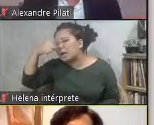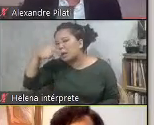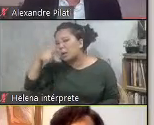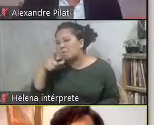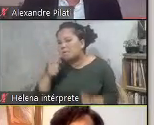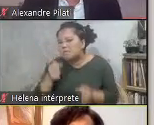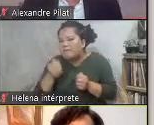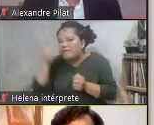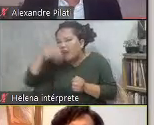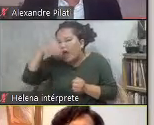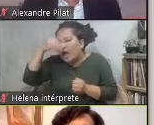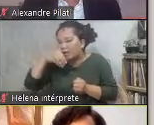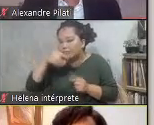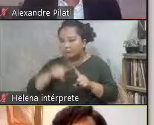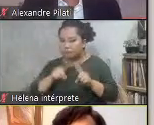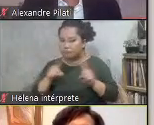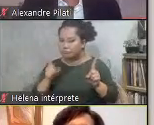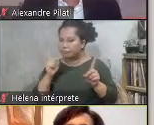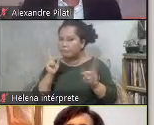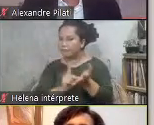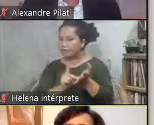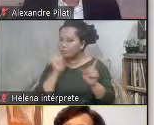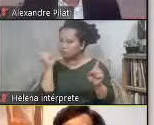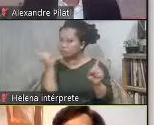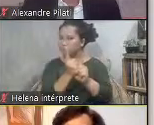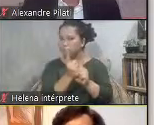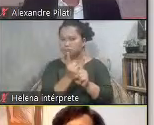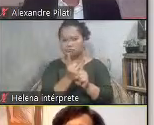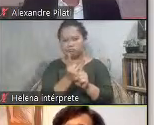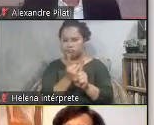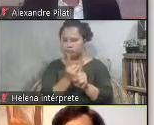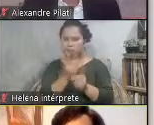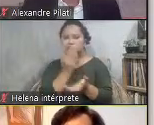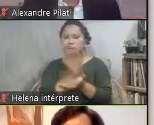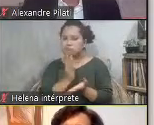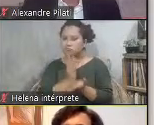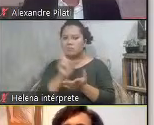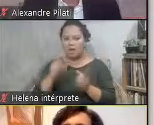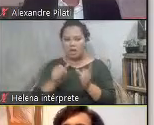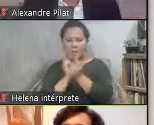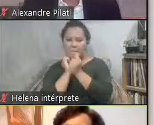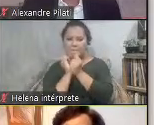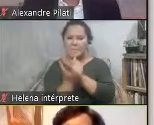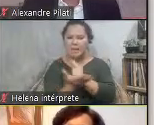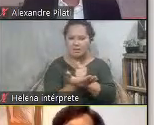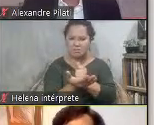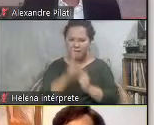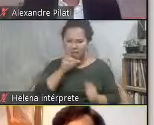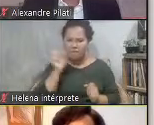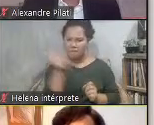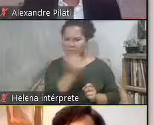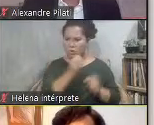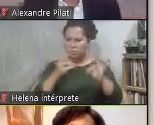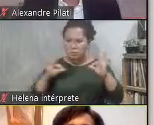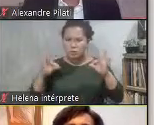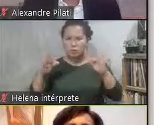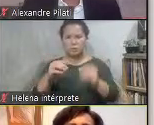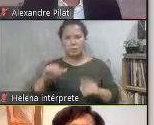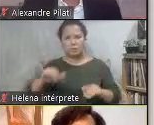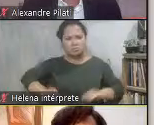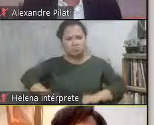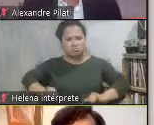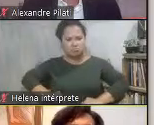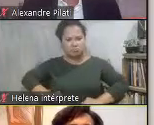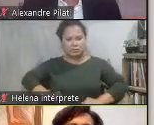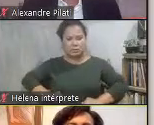todos e todas. Quero aqui fazer um destaque em relação a esse momento que nós estamos vivendo da Semana Universitária,